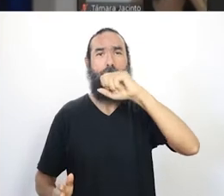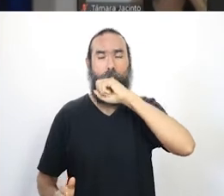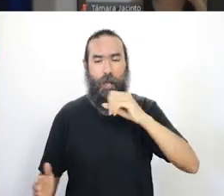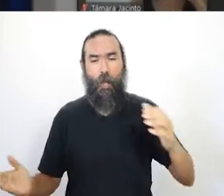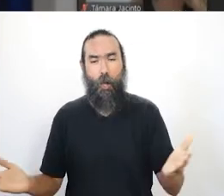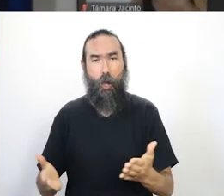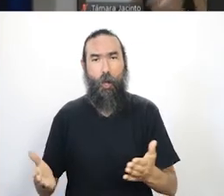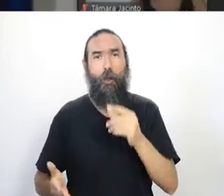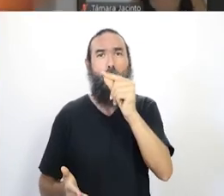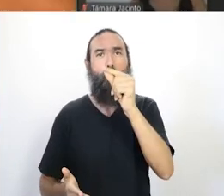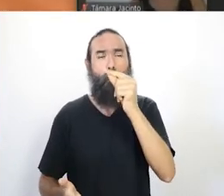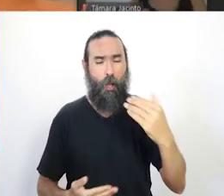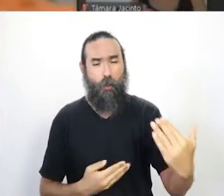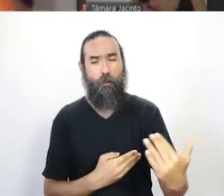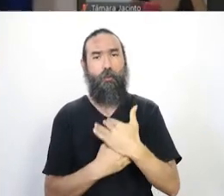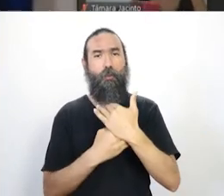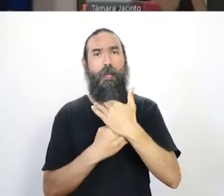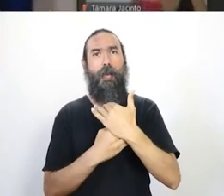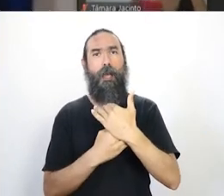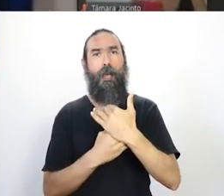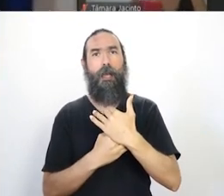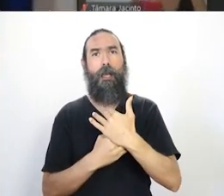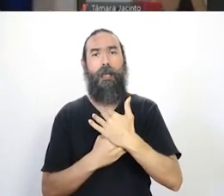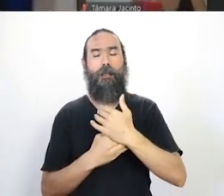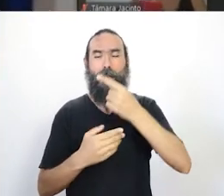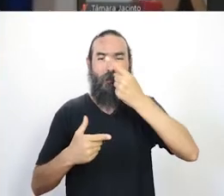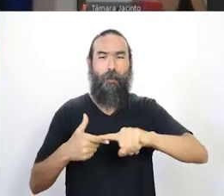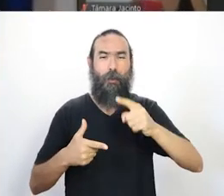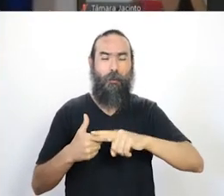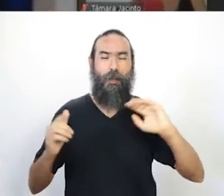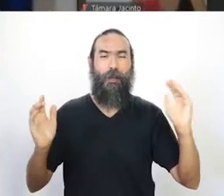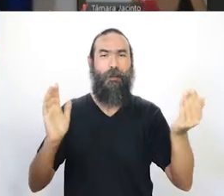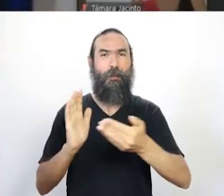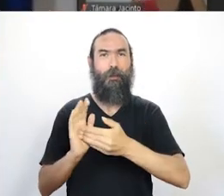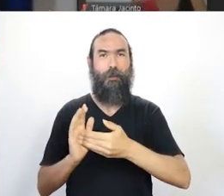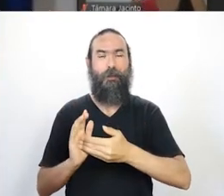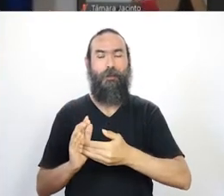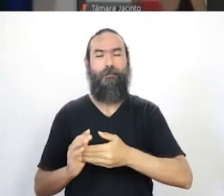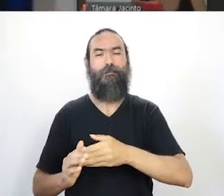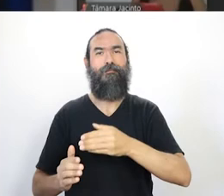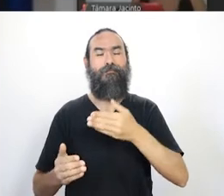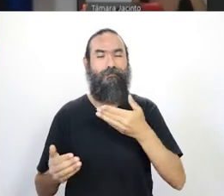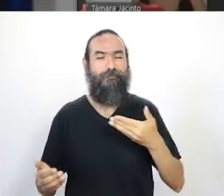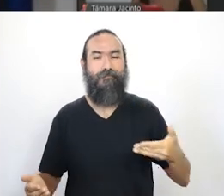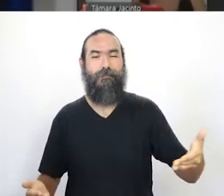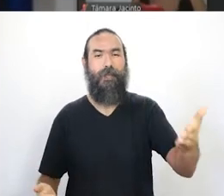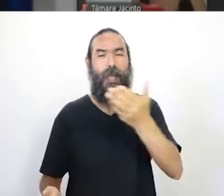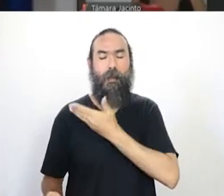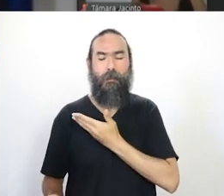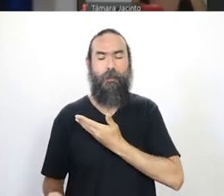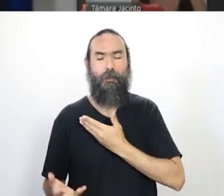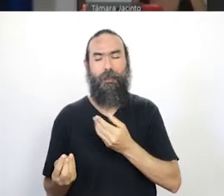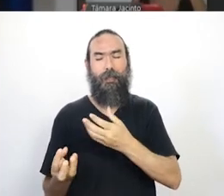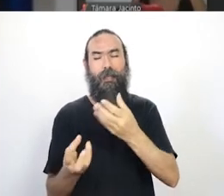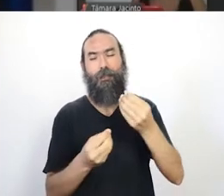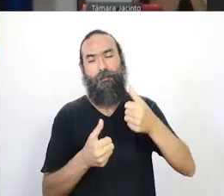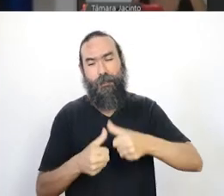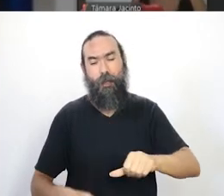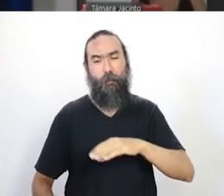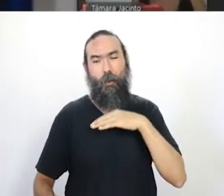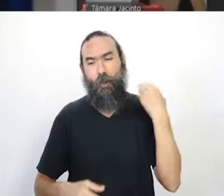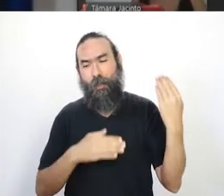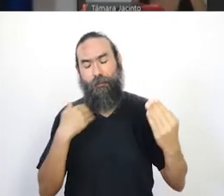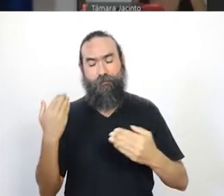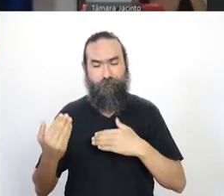para enfrentar esse processo todo e a gente lidar, inclusive, com as perdas de pessoas tão caras para a gente, mas a